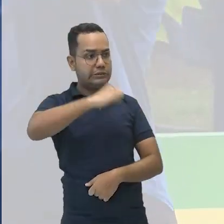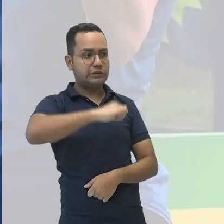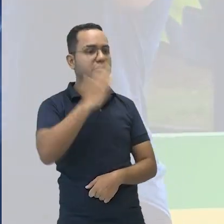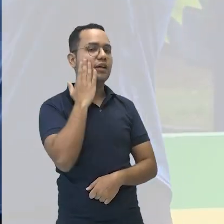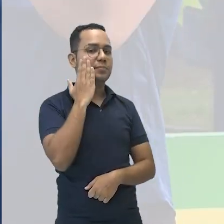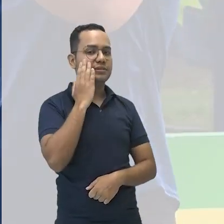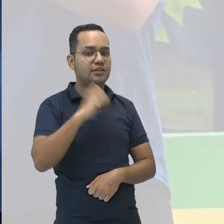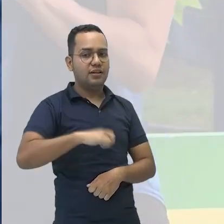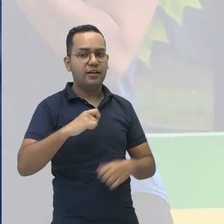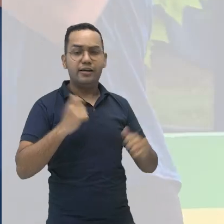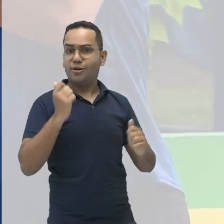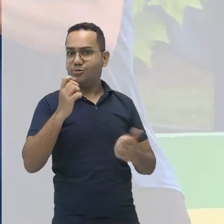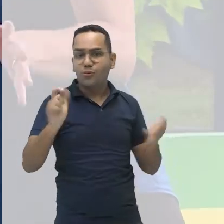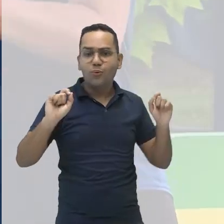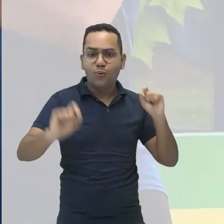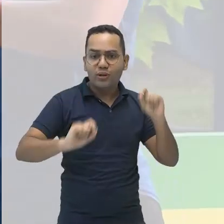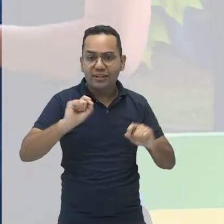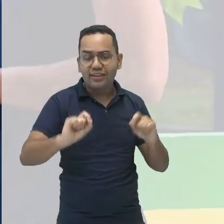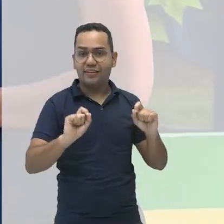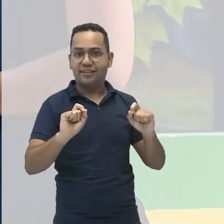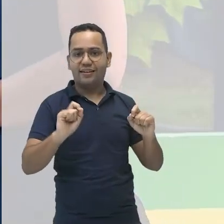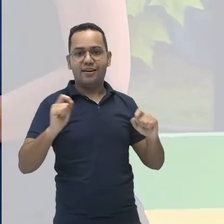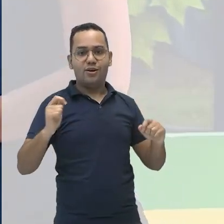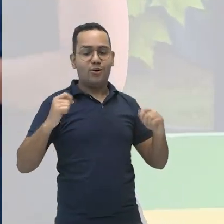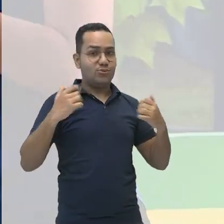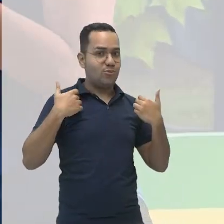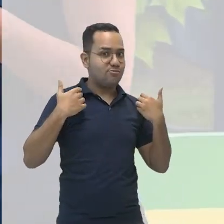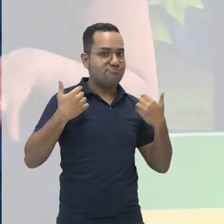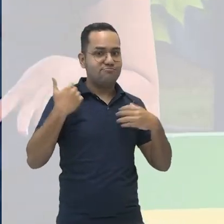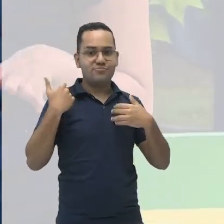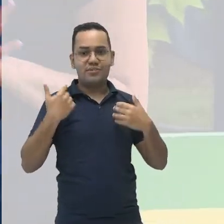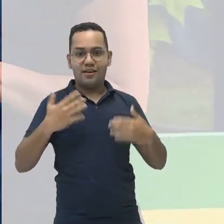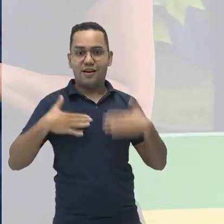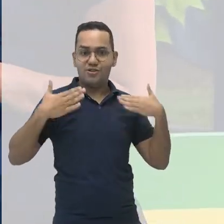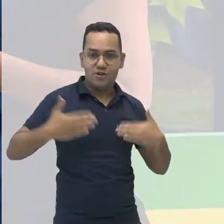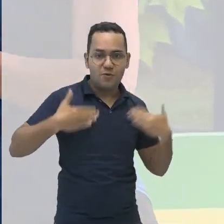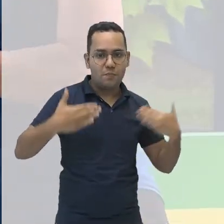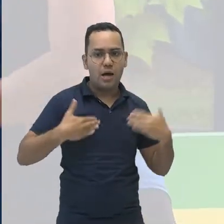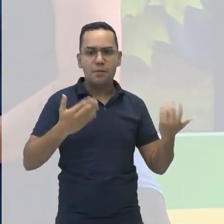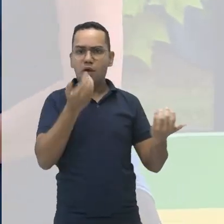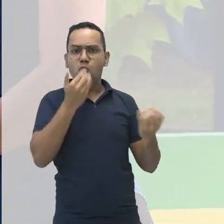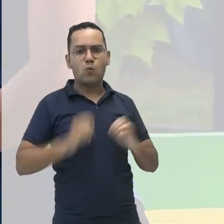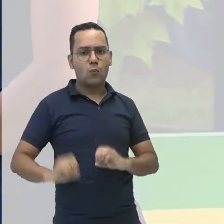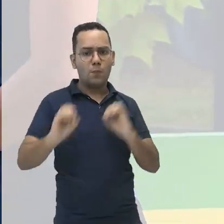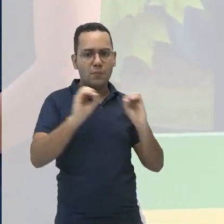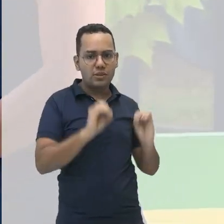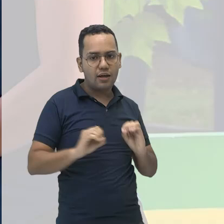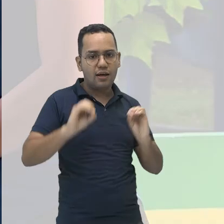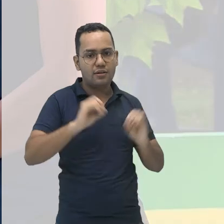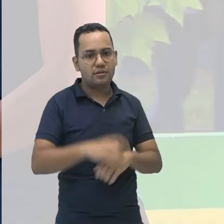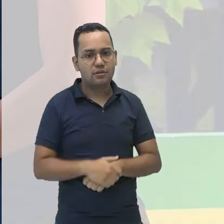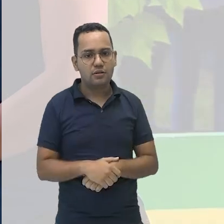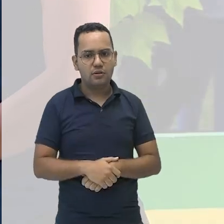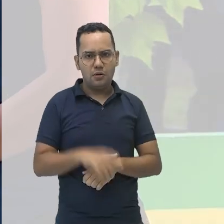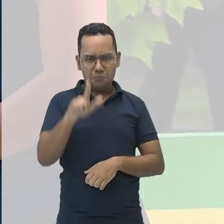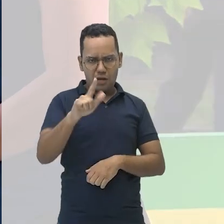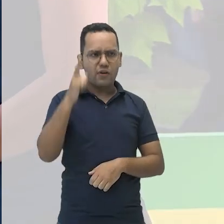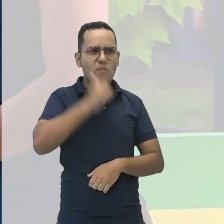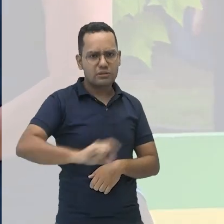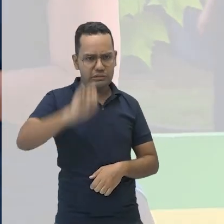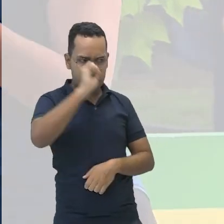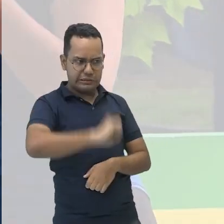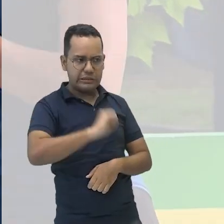assim, animadíssima pra essa aula, né? O problema é que eu não comi nada, tô meio assim, mas eu... E agora, será que vai conseguir fazer?